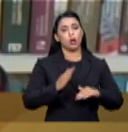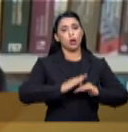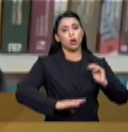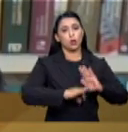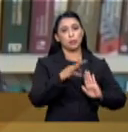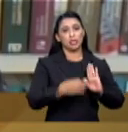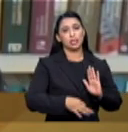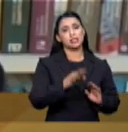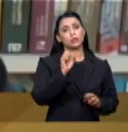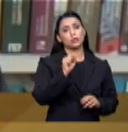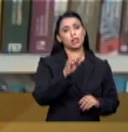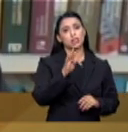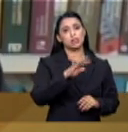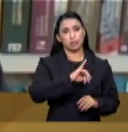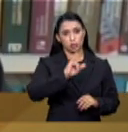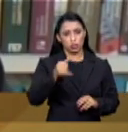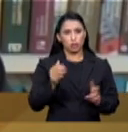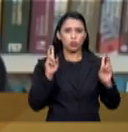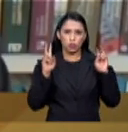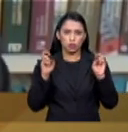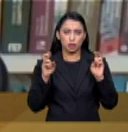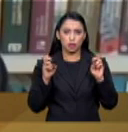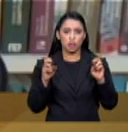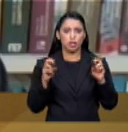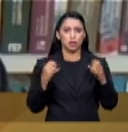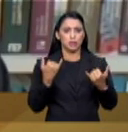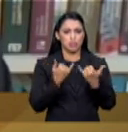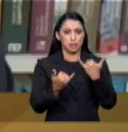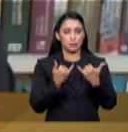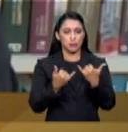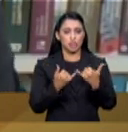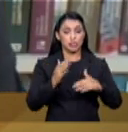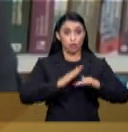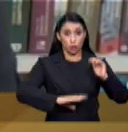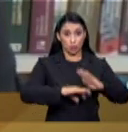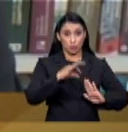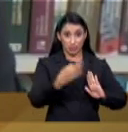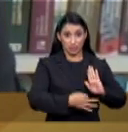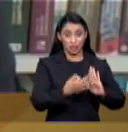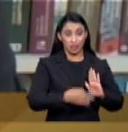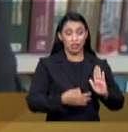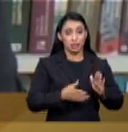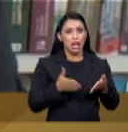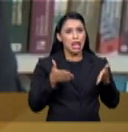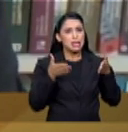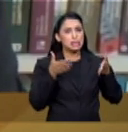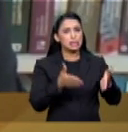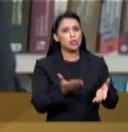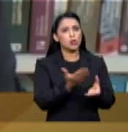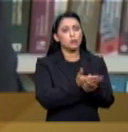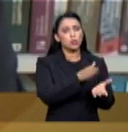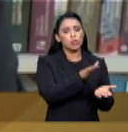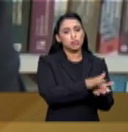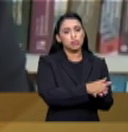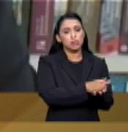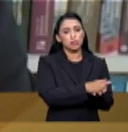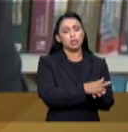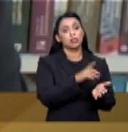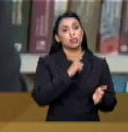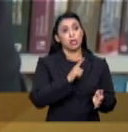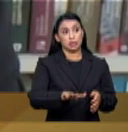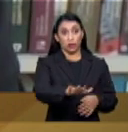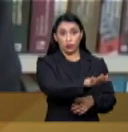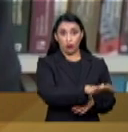mas enfrentando exatamente o mesmo tema. A competência do STJ é bastante restrita a processar e julgar ações decisórias só dos seus